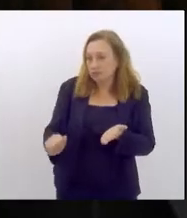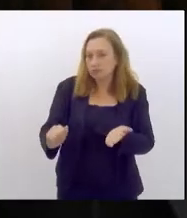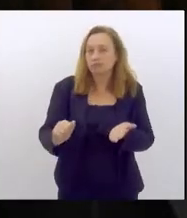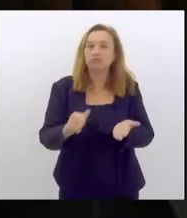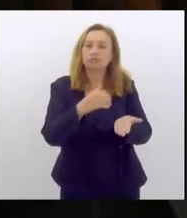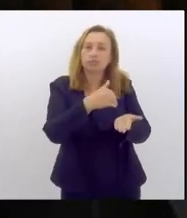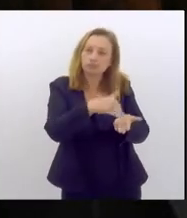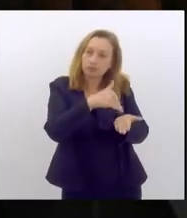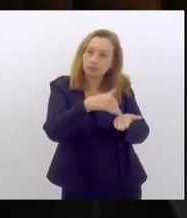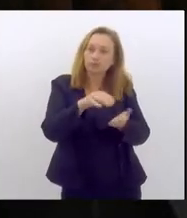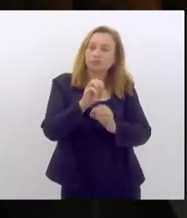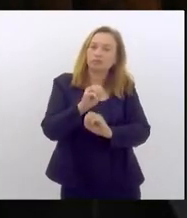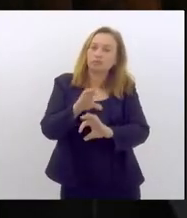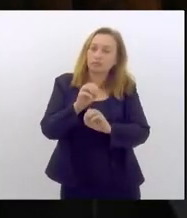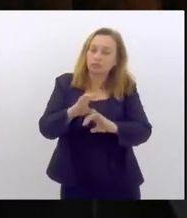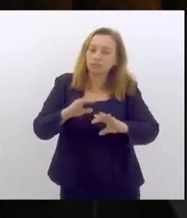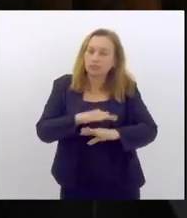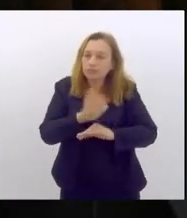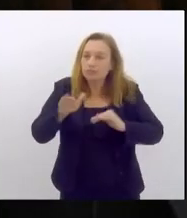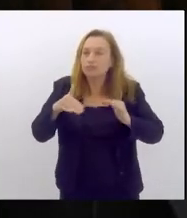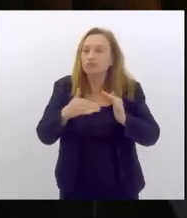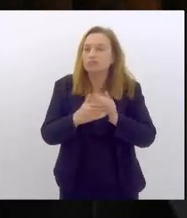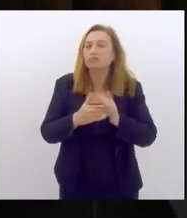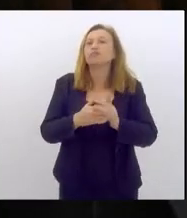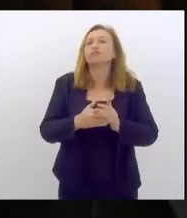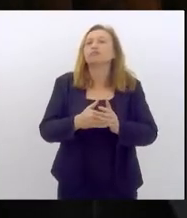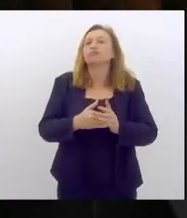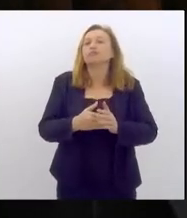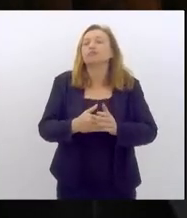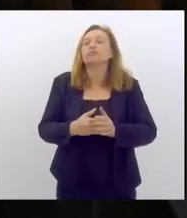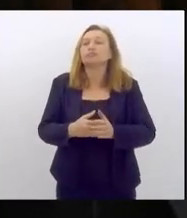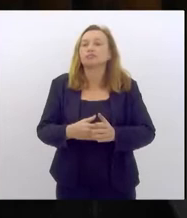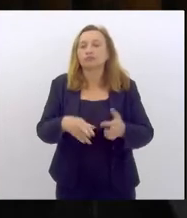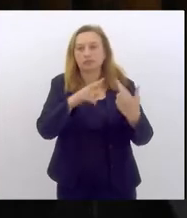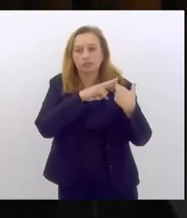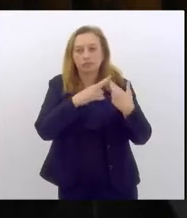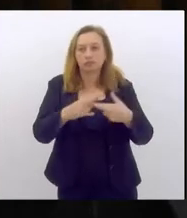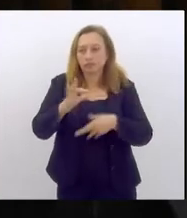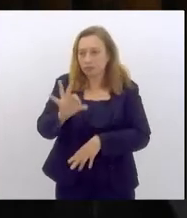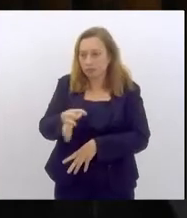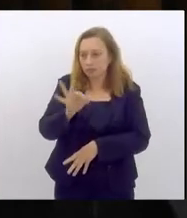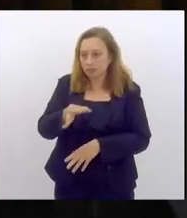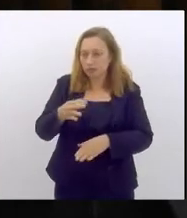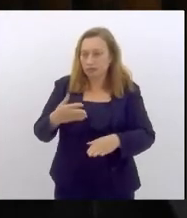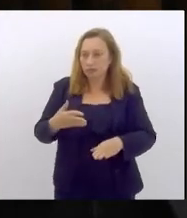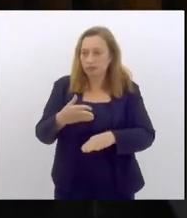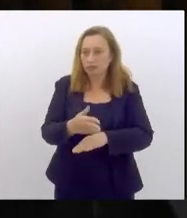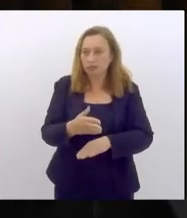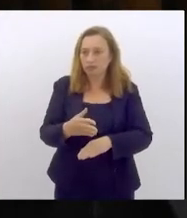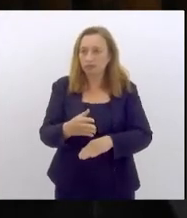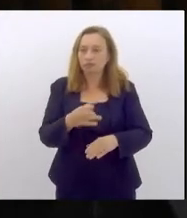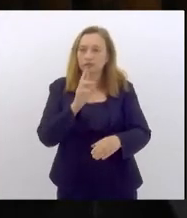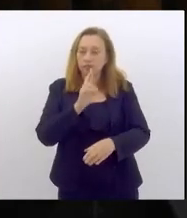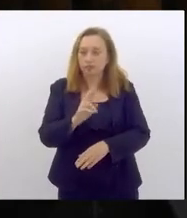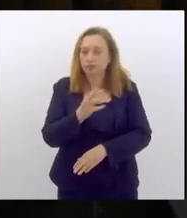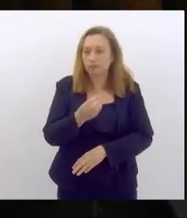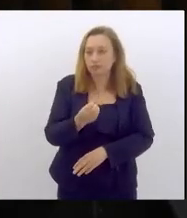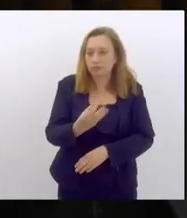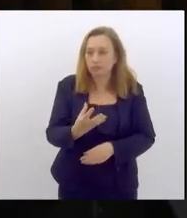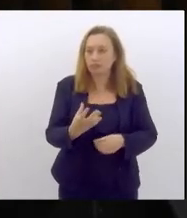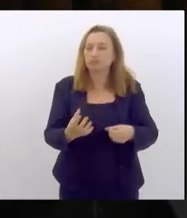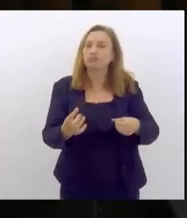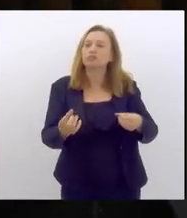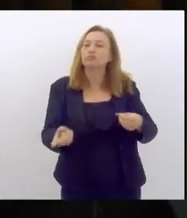Educação, enfim, todos os atores pertinentes para chegarmos a um denominador comum. E volto a